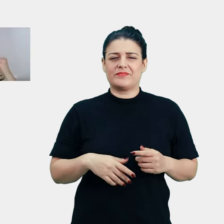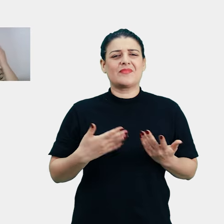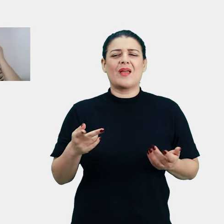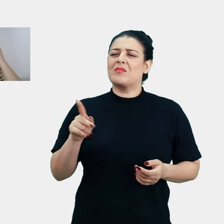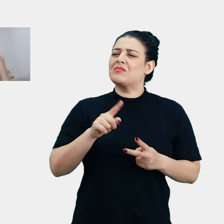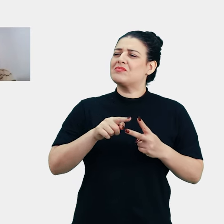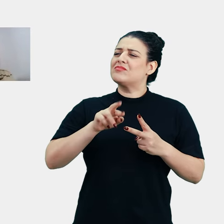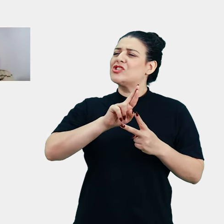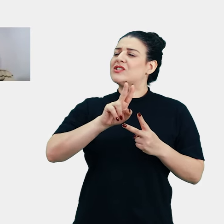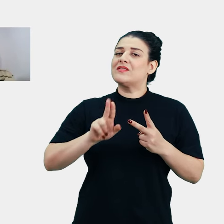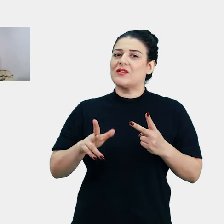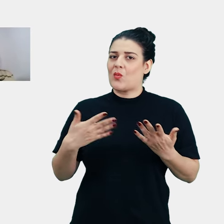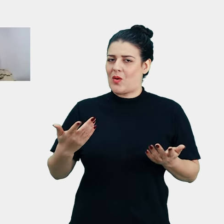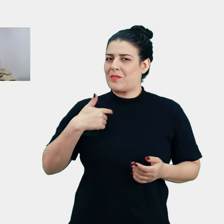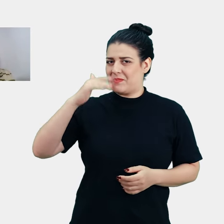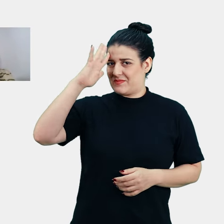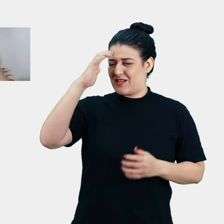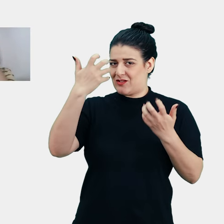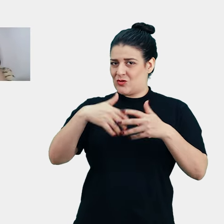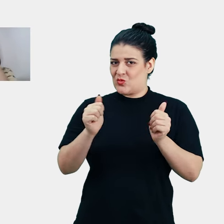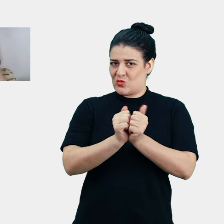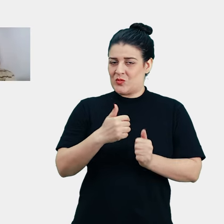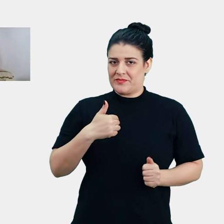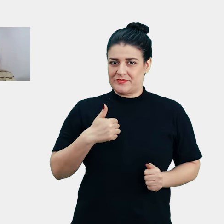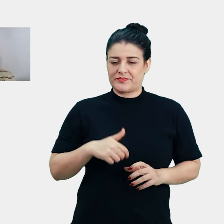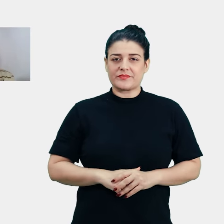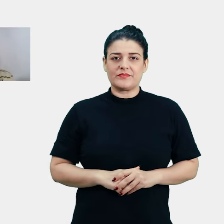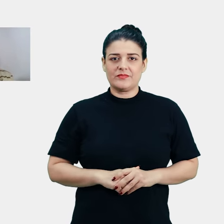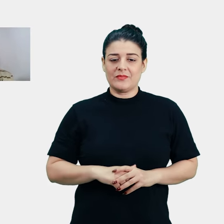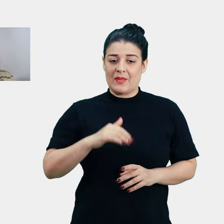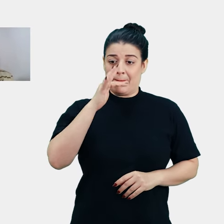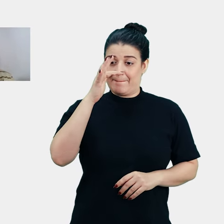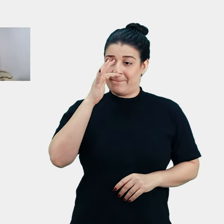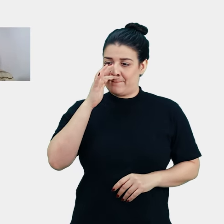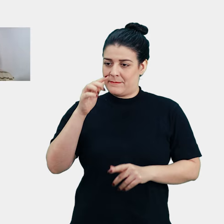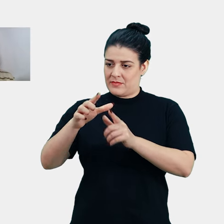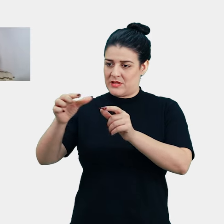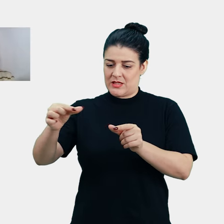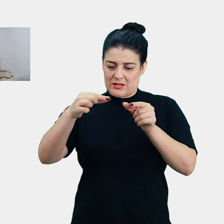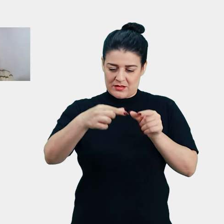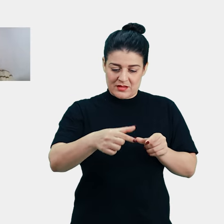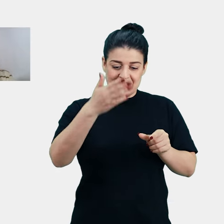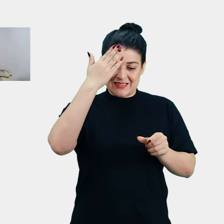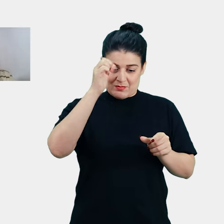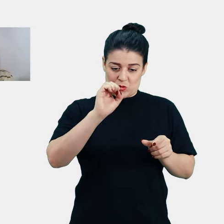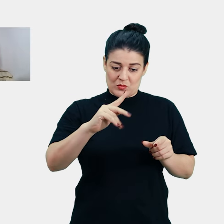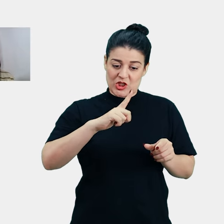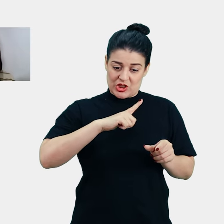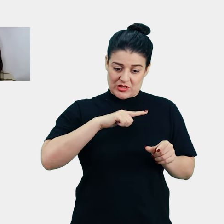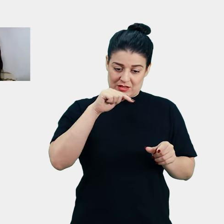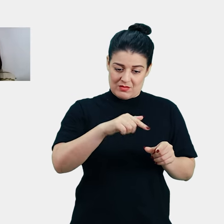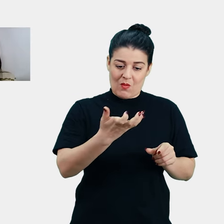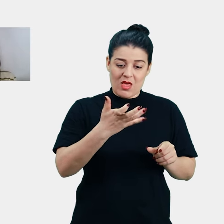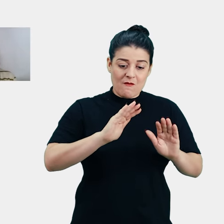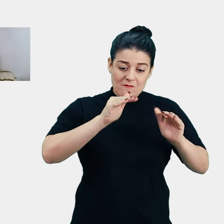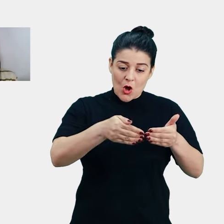qual a diferença? Imagine comigo. Eu tenho uma planta X que eu sei que ela é rica de uma substância X. E eu